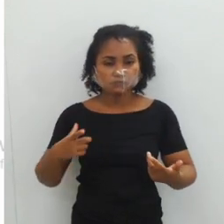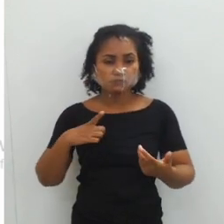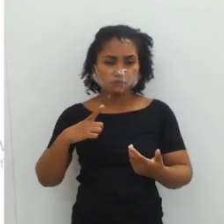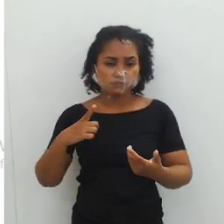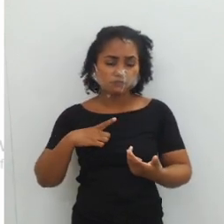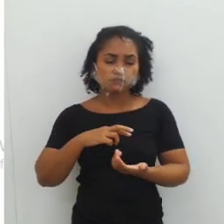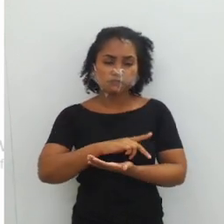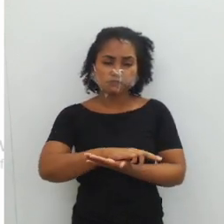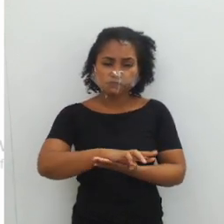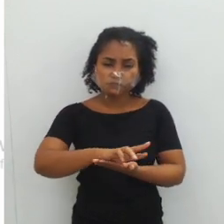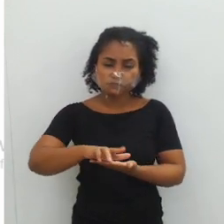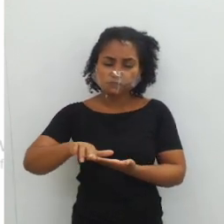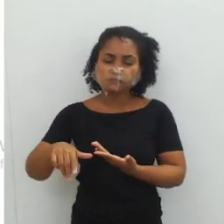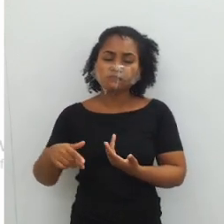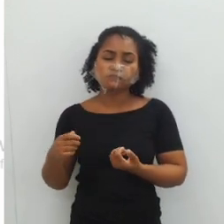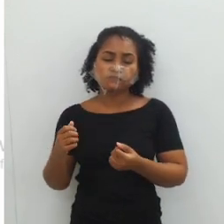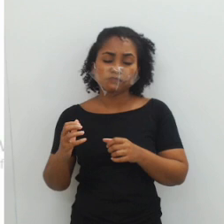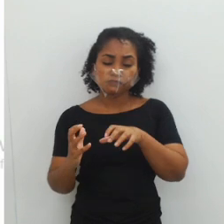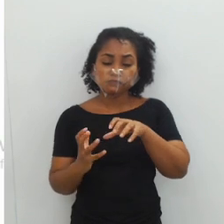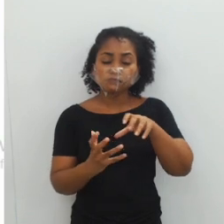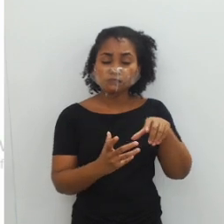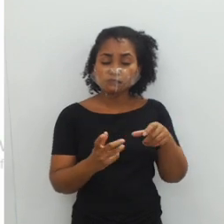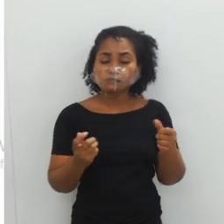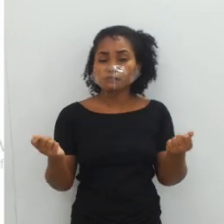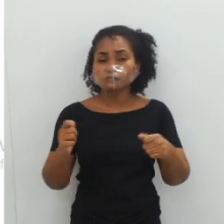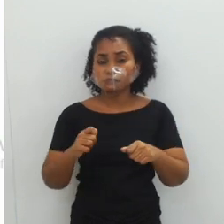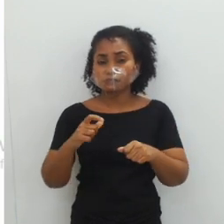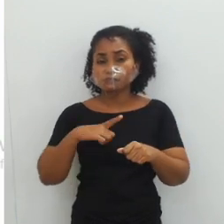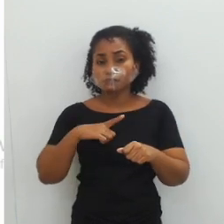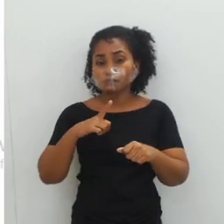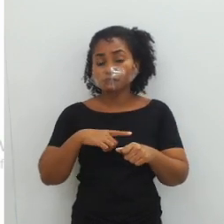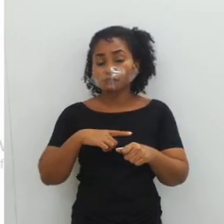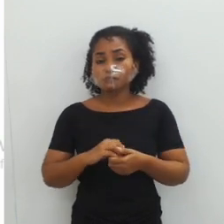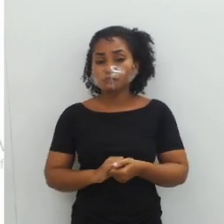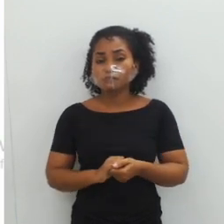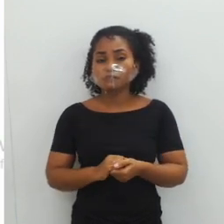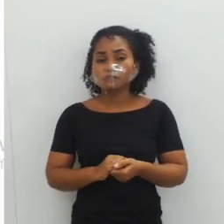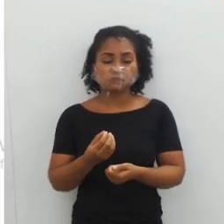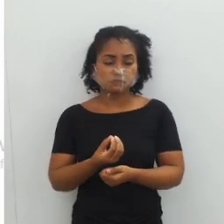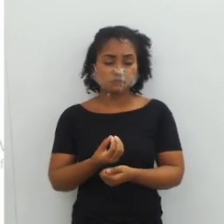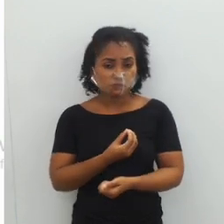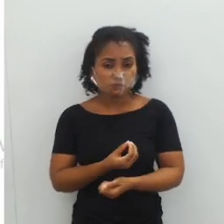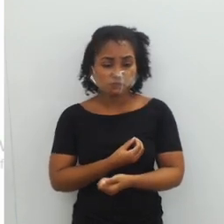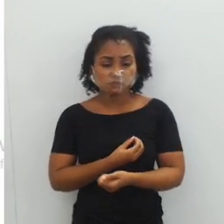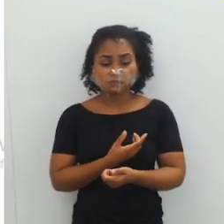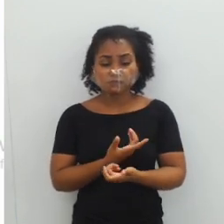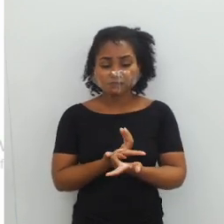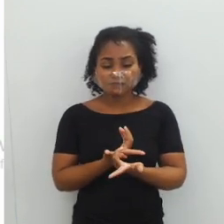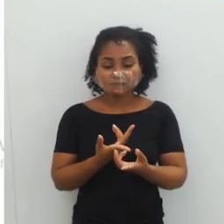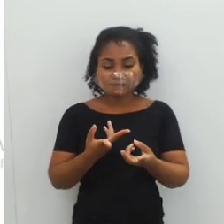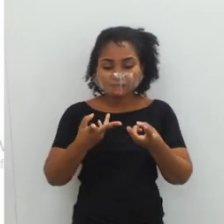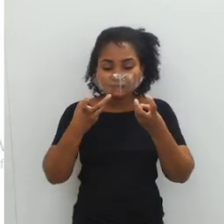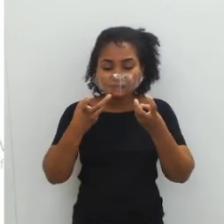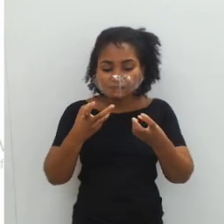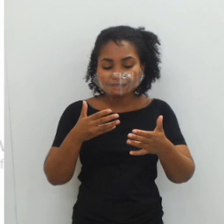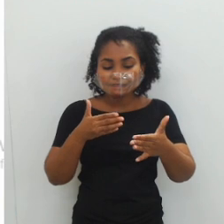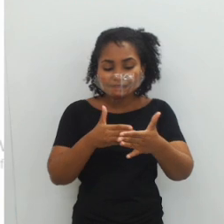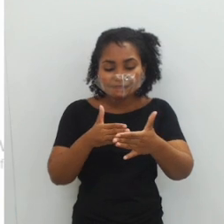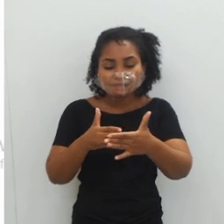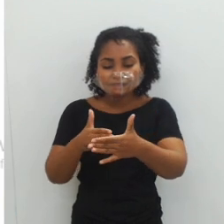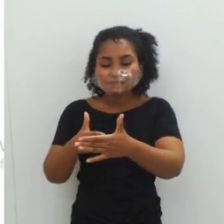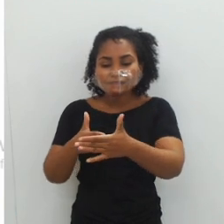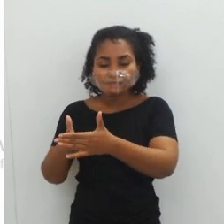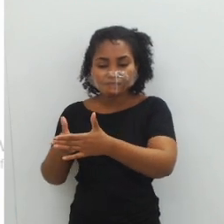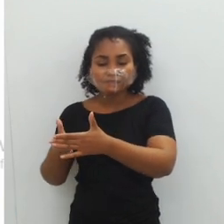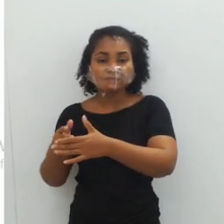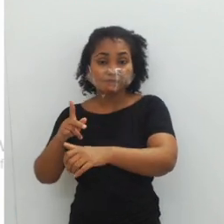integrando esse mundo de tal forma que a própria existência de fronteiras nacionais está